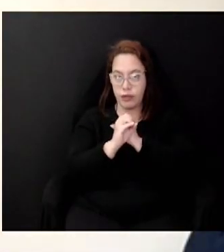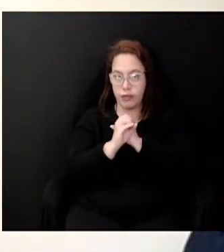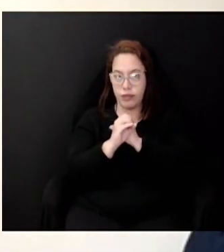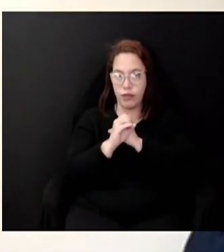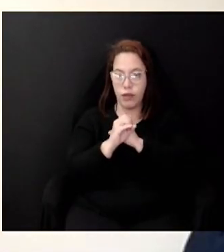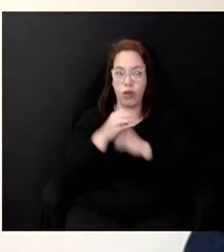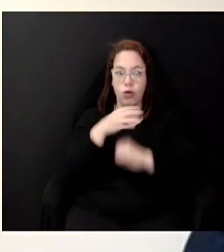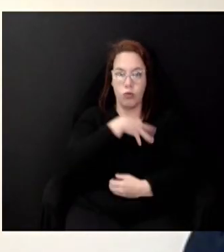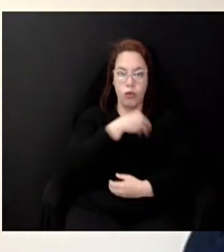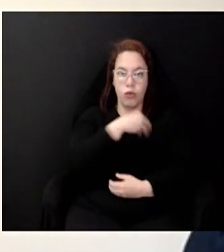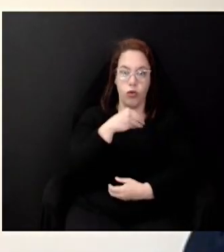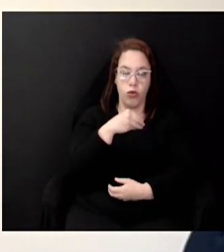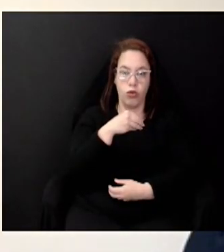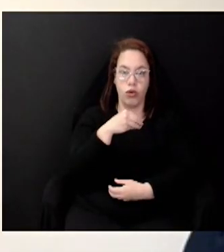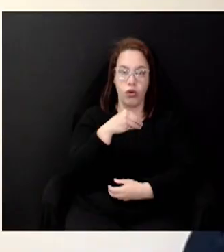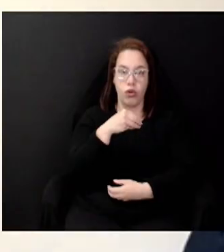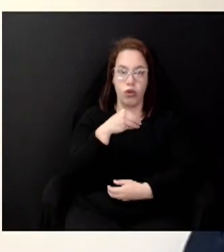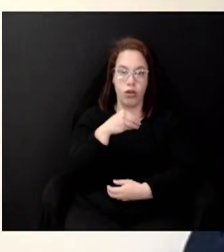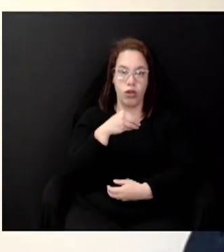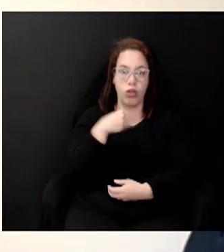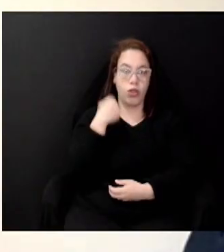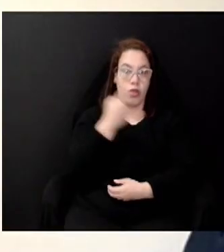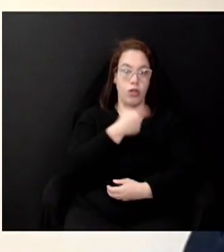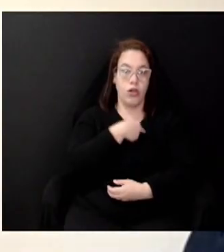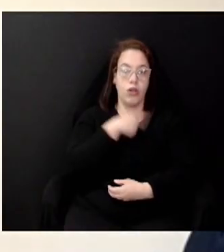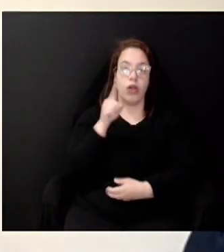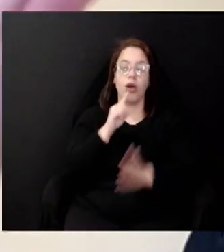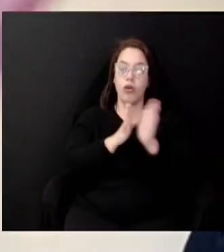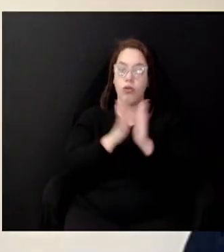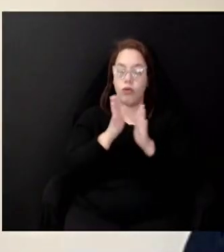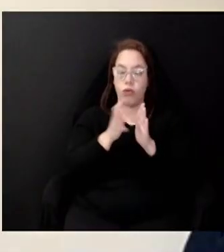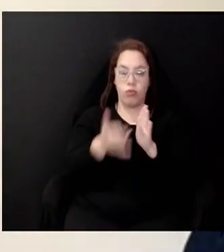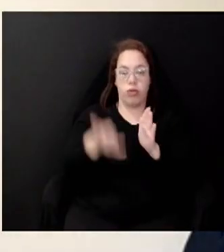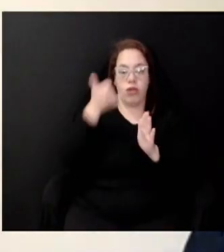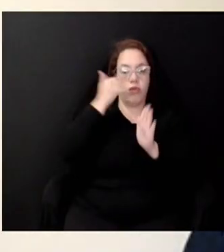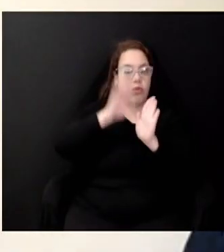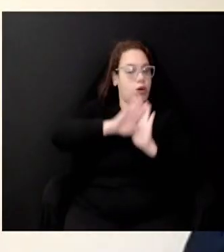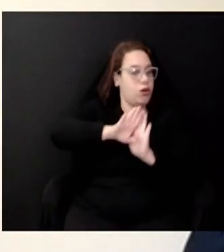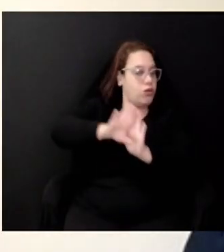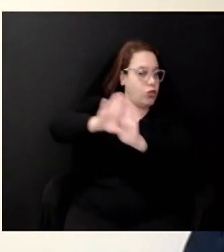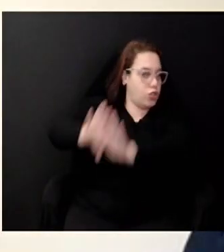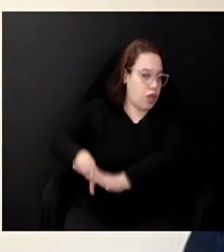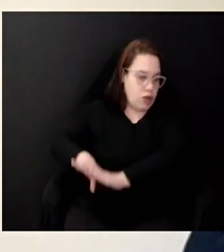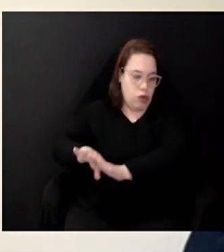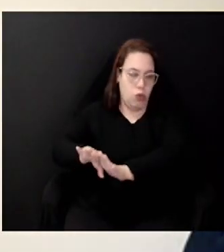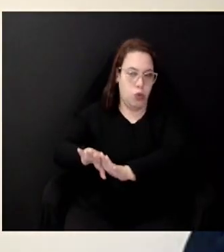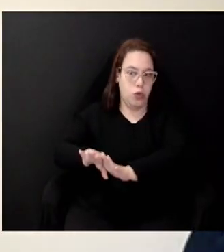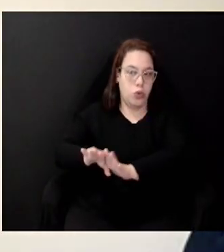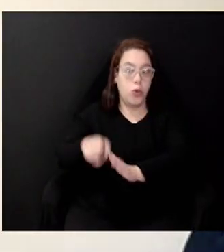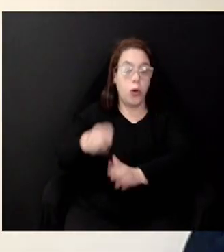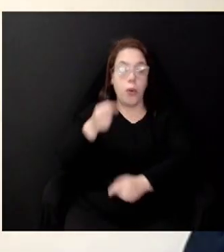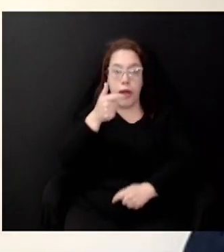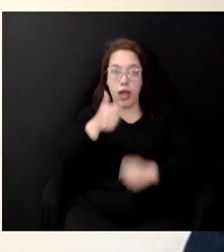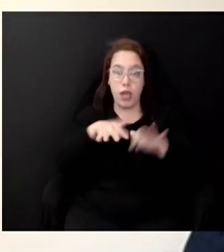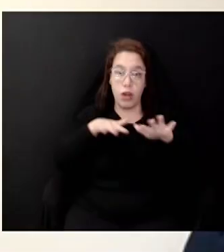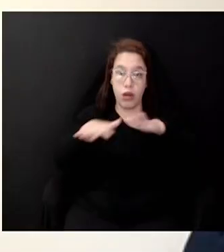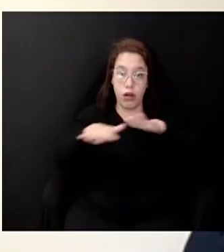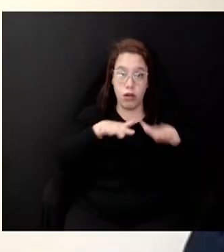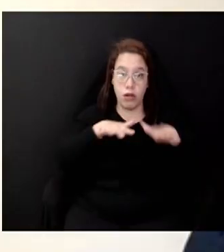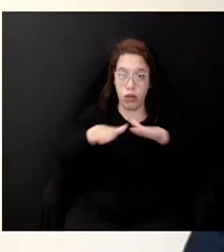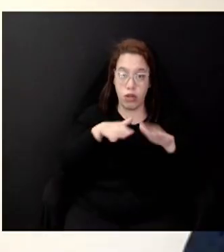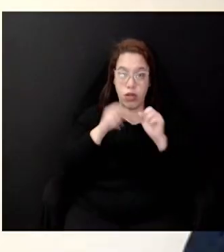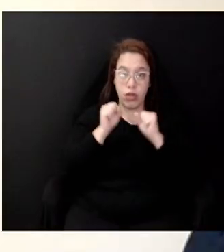ali, brincando no momento nosso, não vou acessar. Né? Então, pequenos momentos do dia que a gente pode